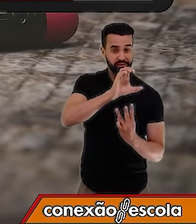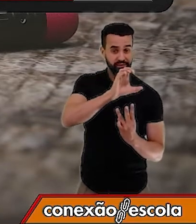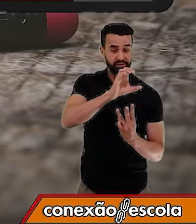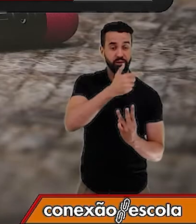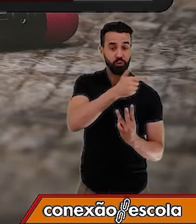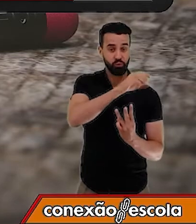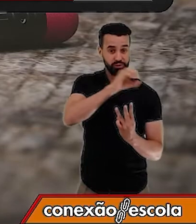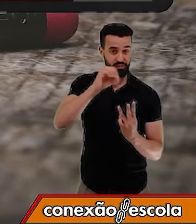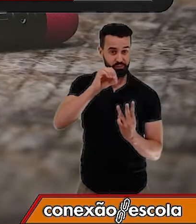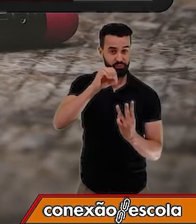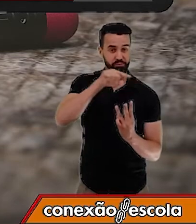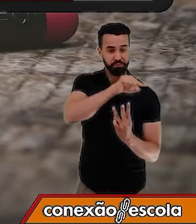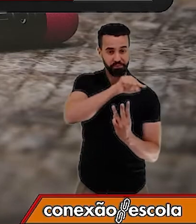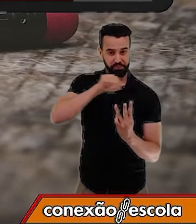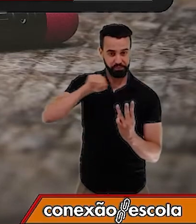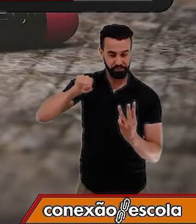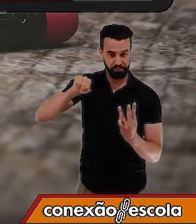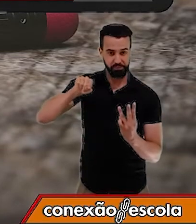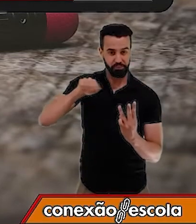ou 200.